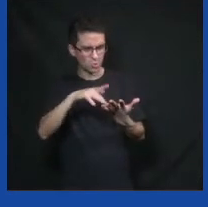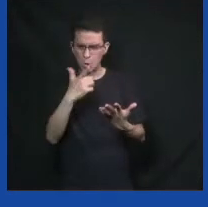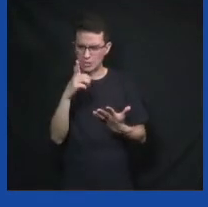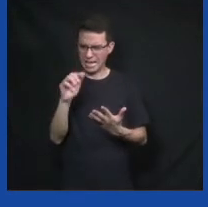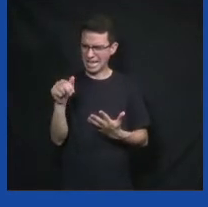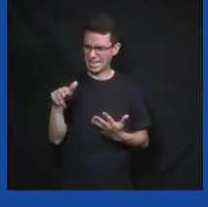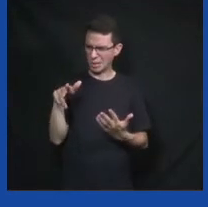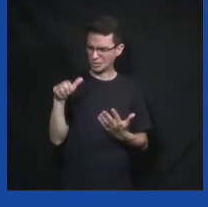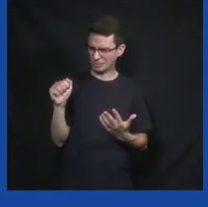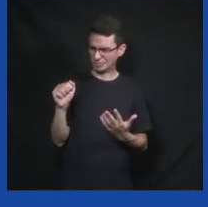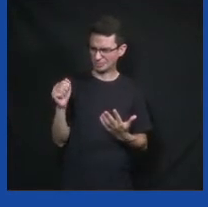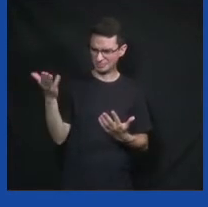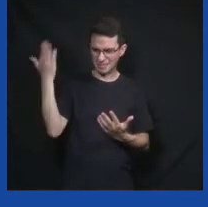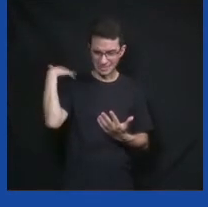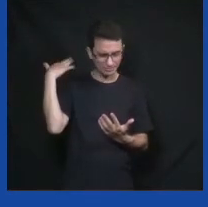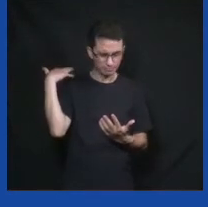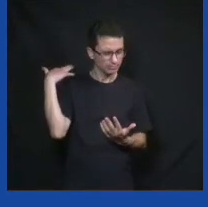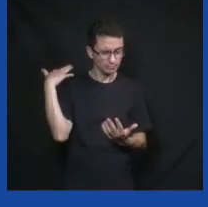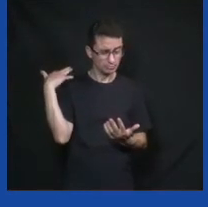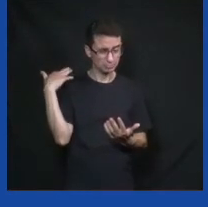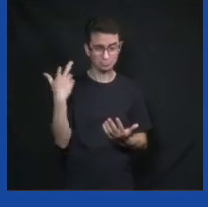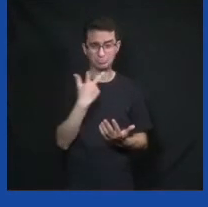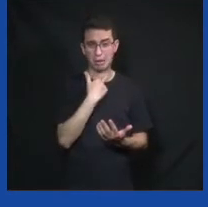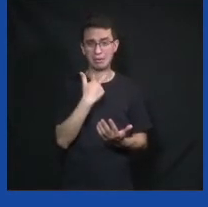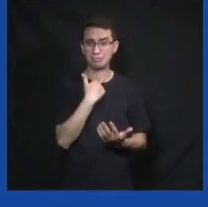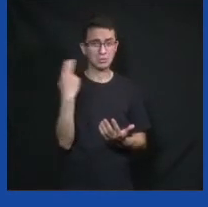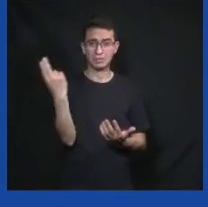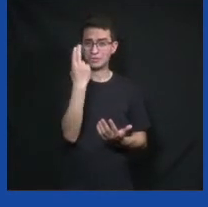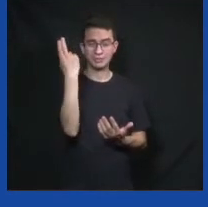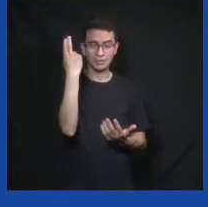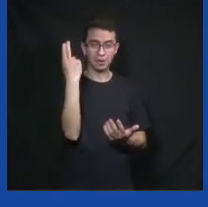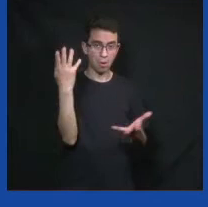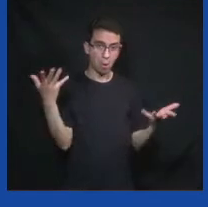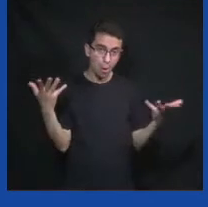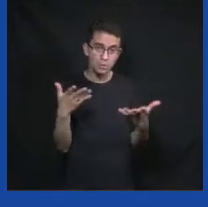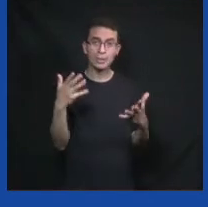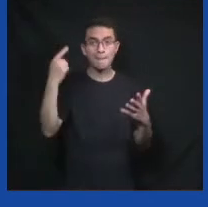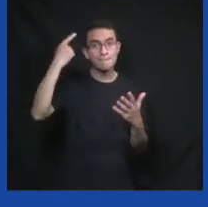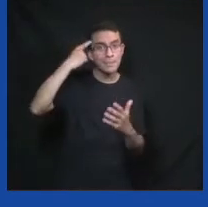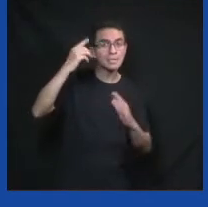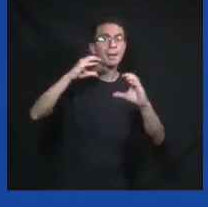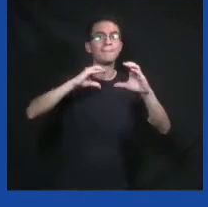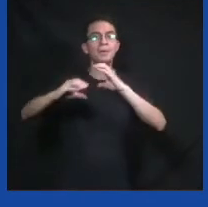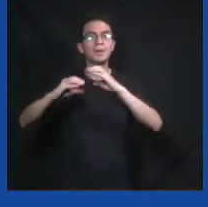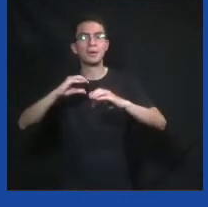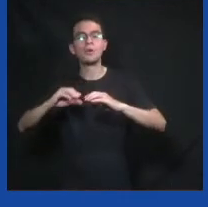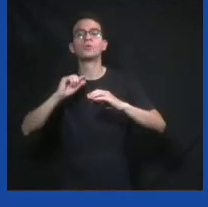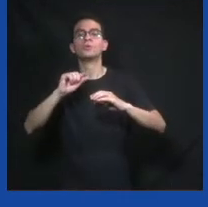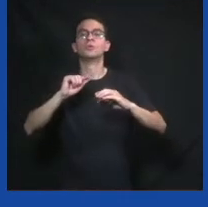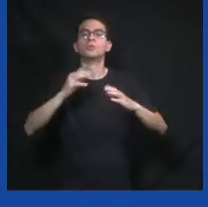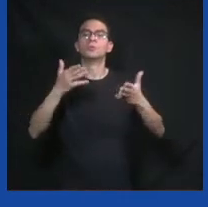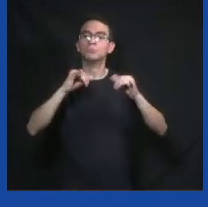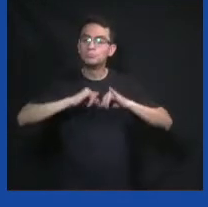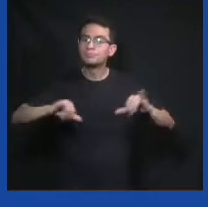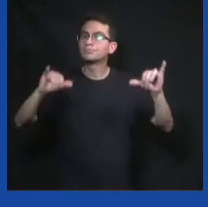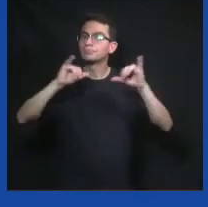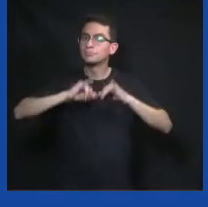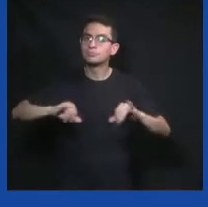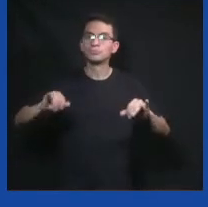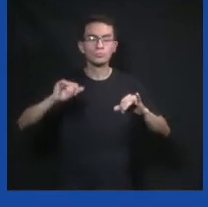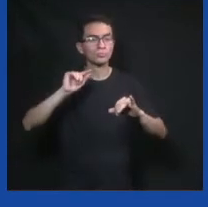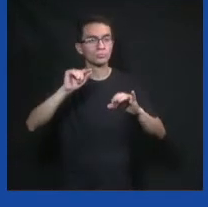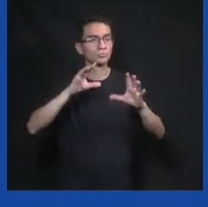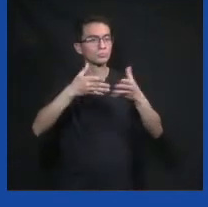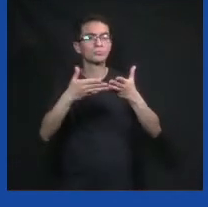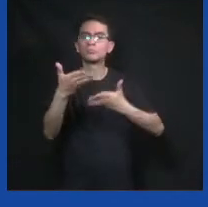é que nós transicionamos de um momento em que a comunicação por meio das mídias era unilateral, ou seja, eram grandes grupos